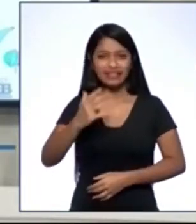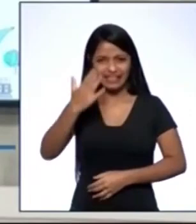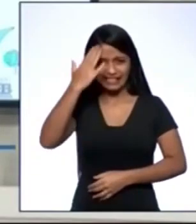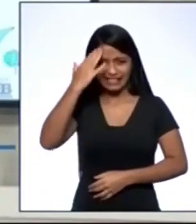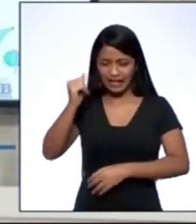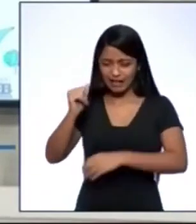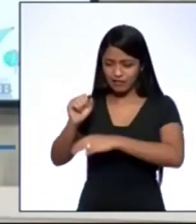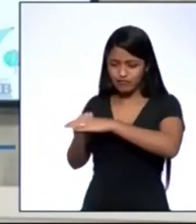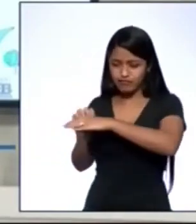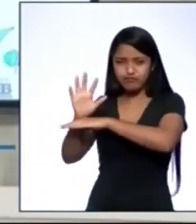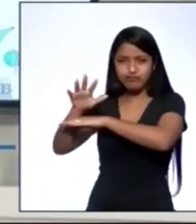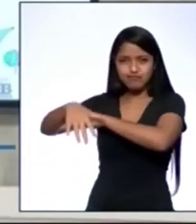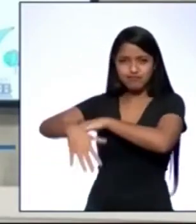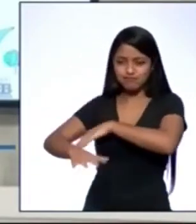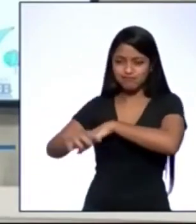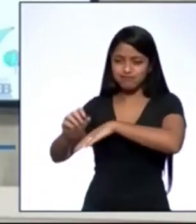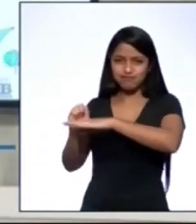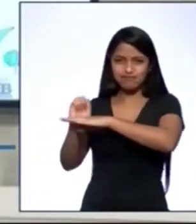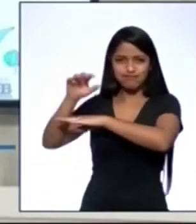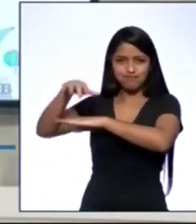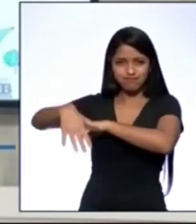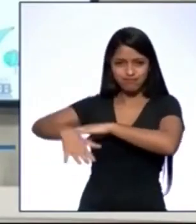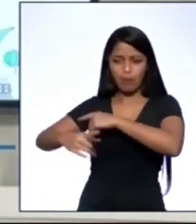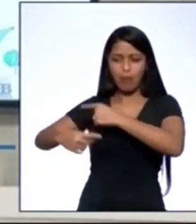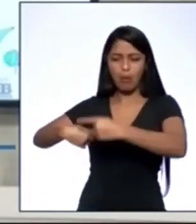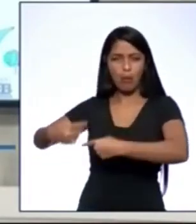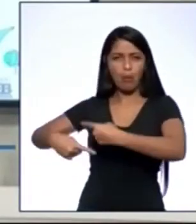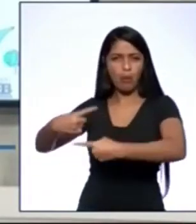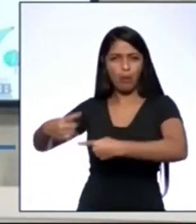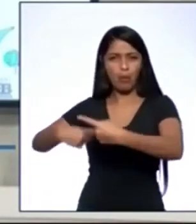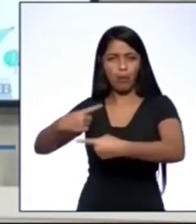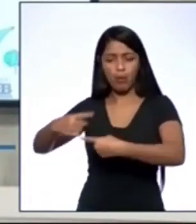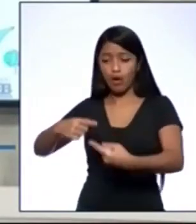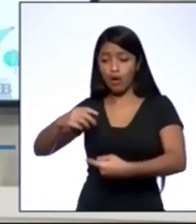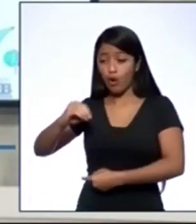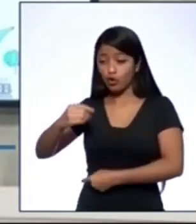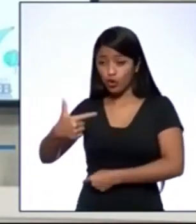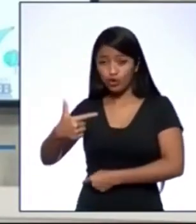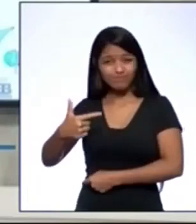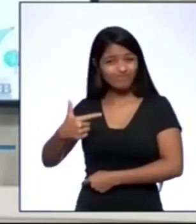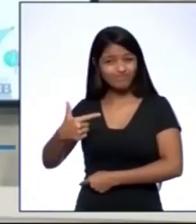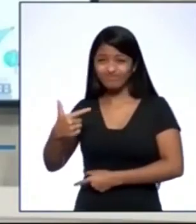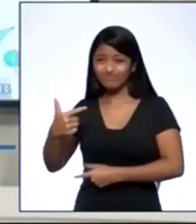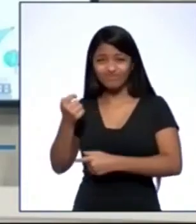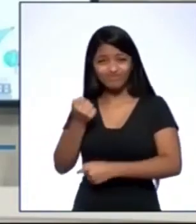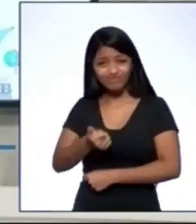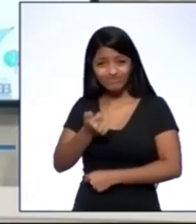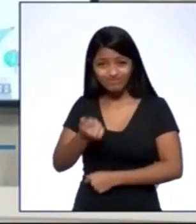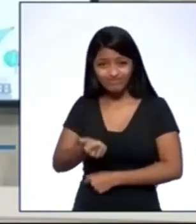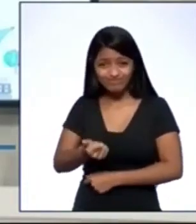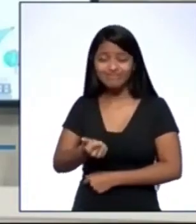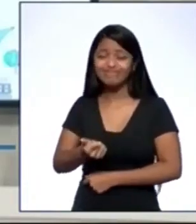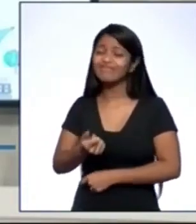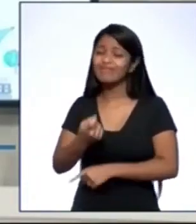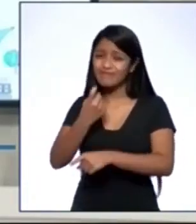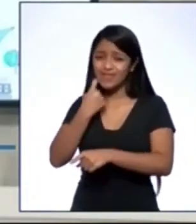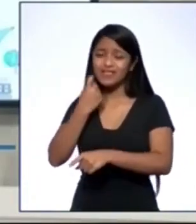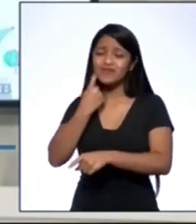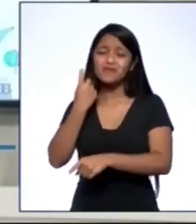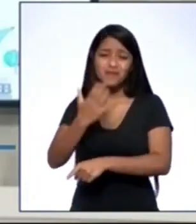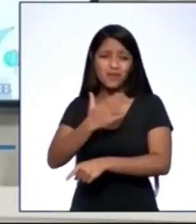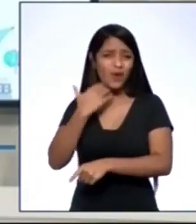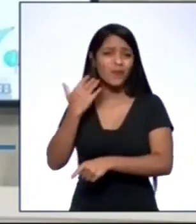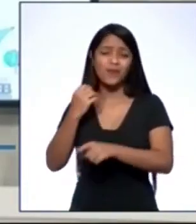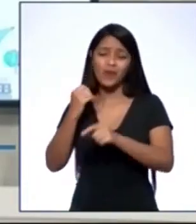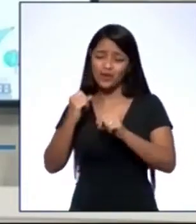cachoeira artificial, não forem suficientes para oxigenar bem aquela água, pode matar os peixes. Então não jogue alimento,